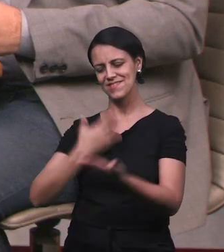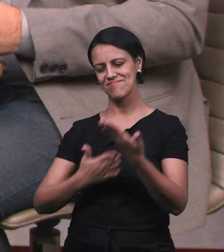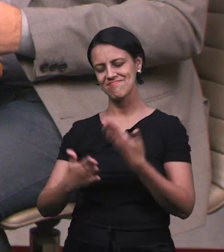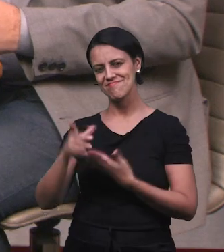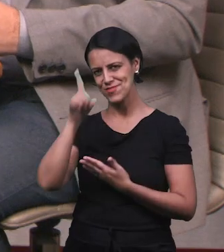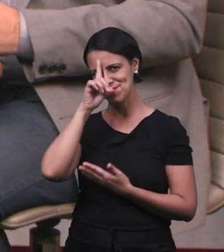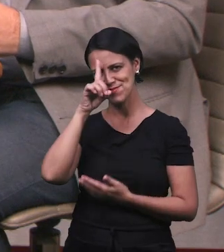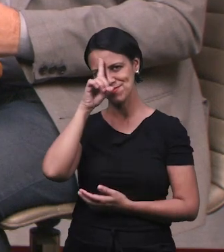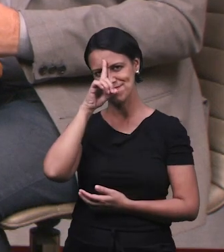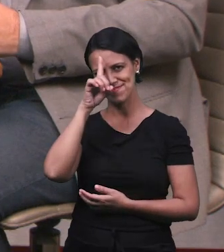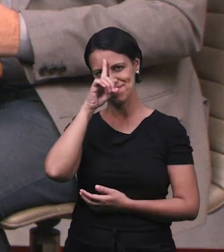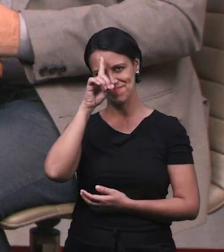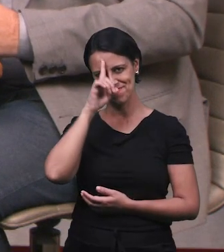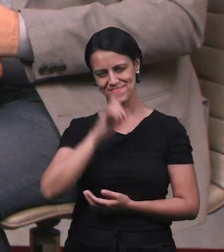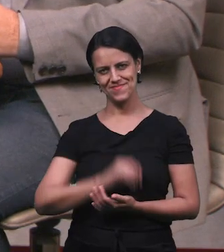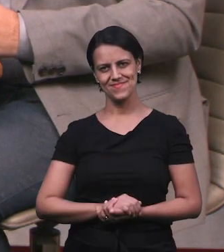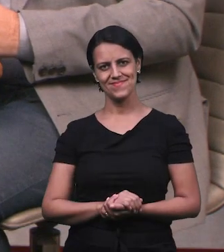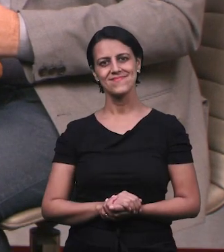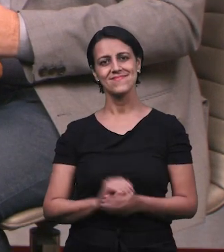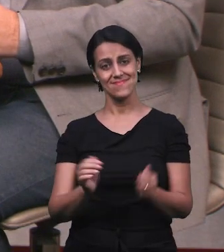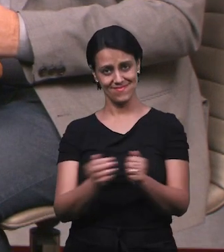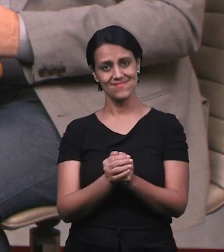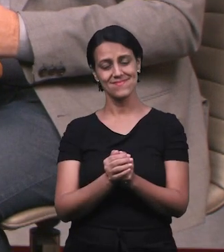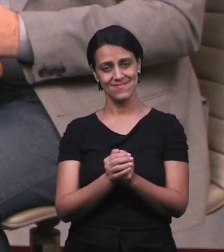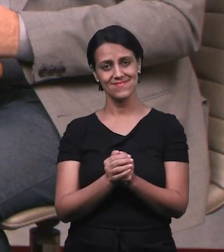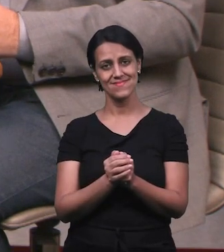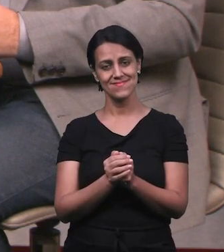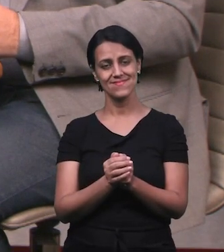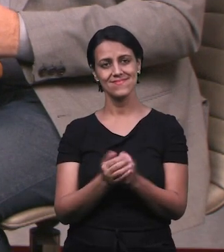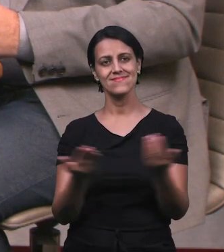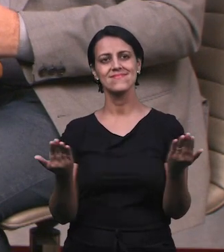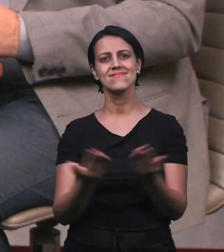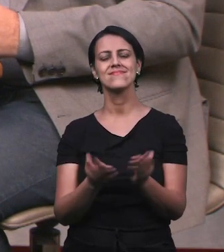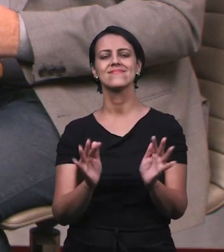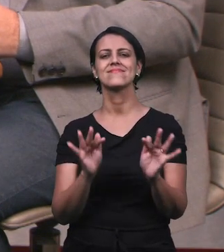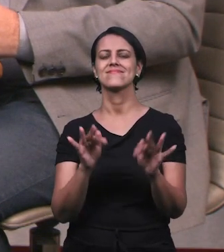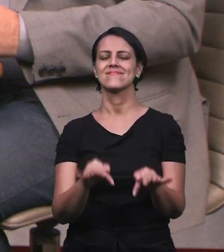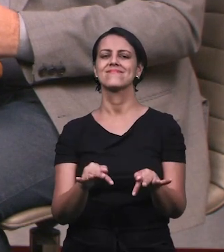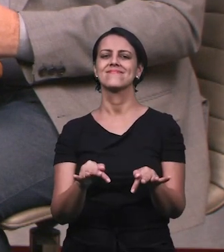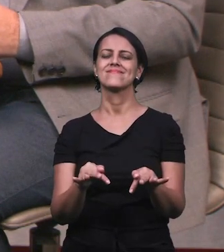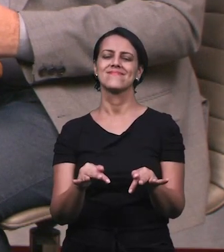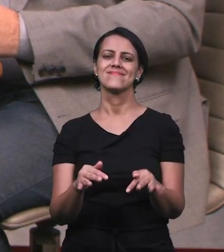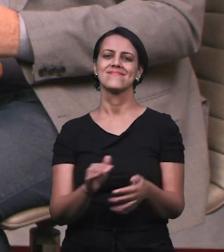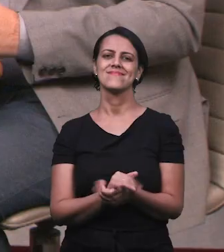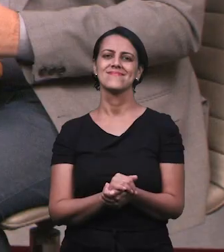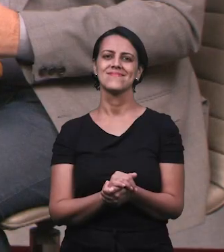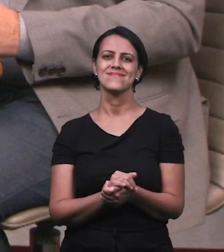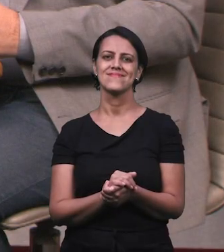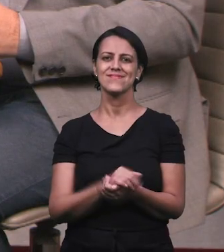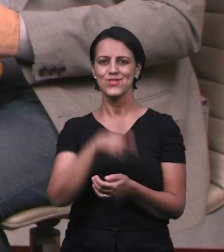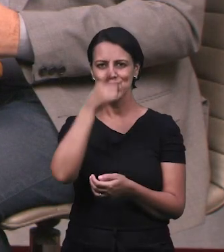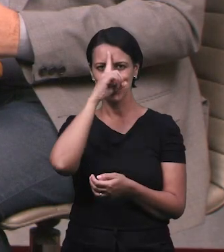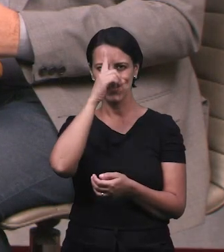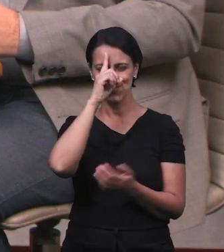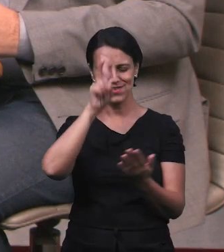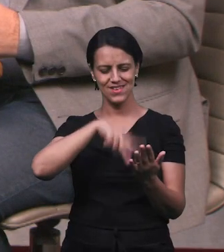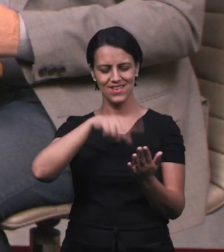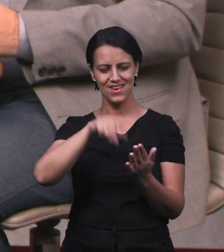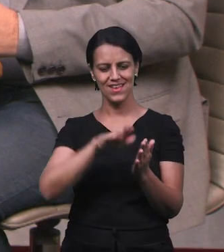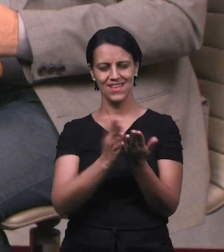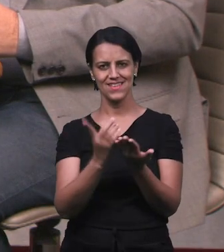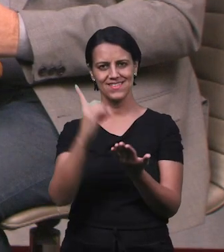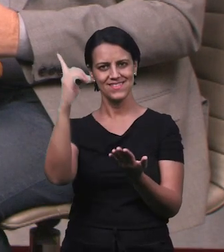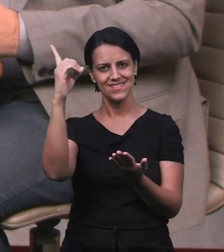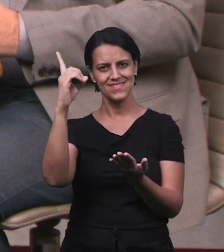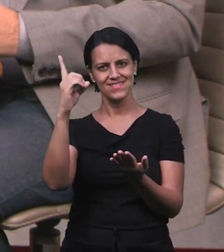Todo dia. Todos os dias. Amém, irmãos? Vamos encerrando o nosso programa diário de leitura da